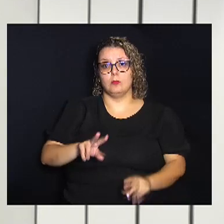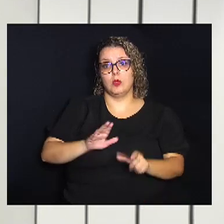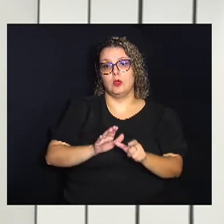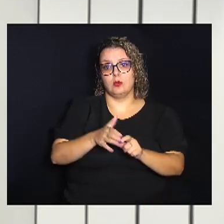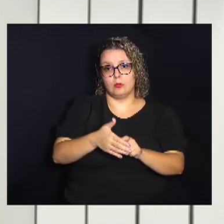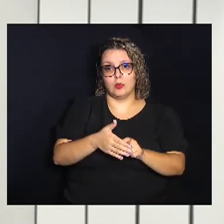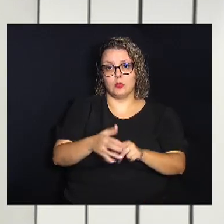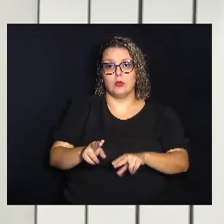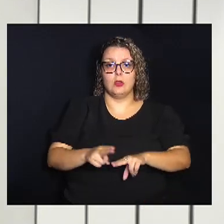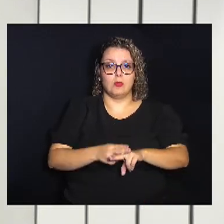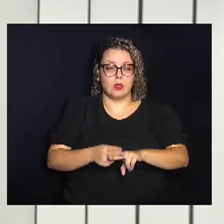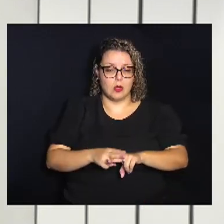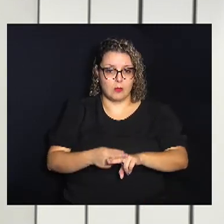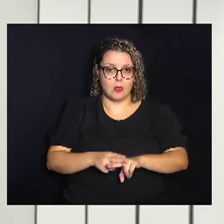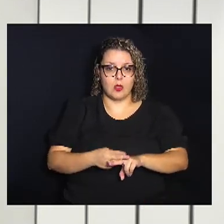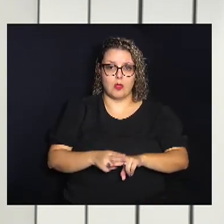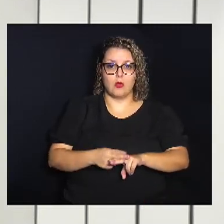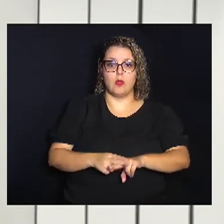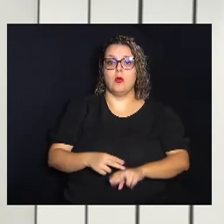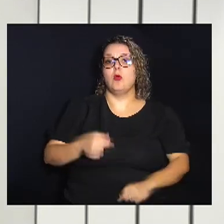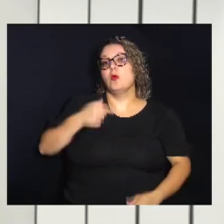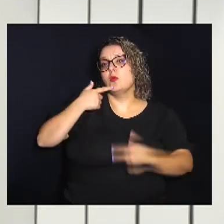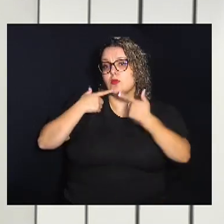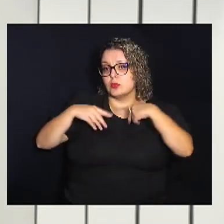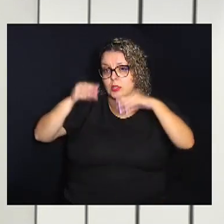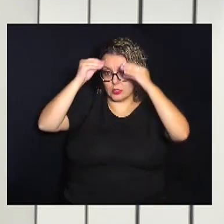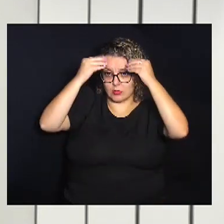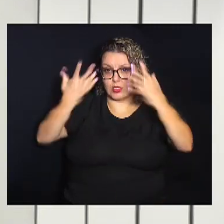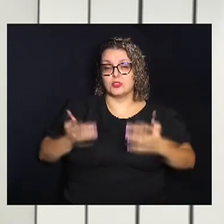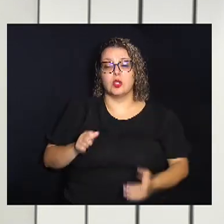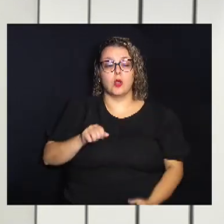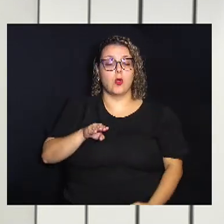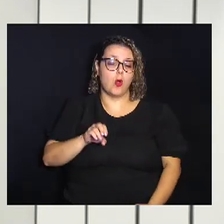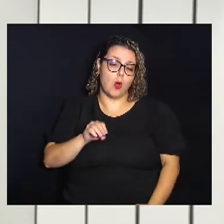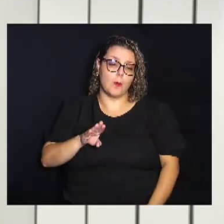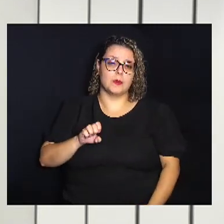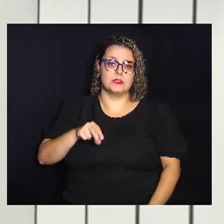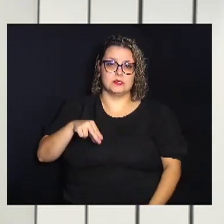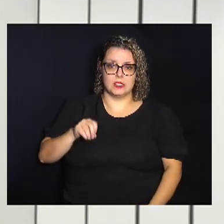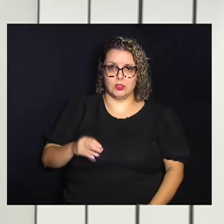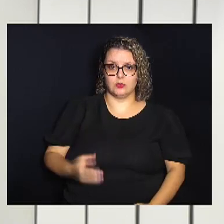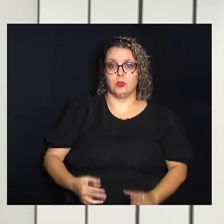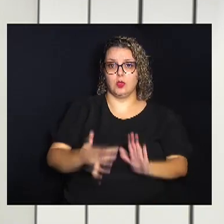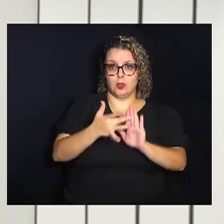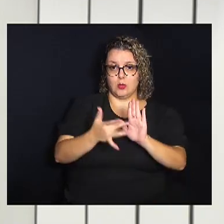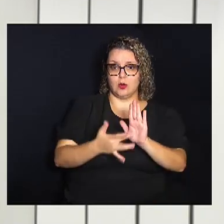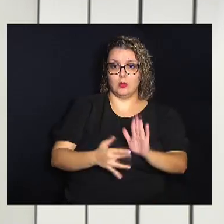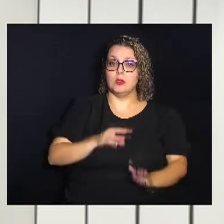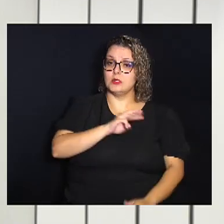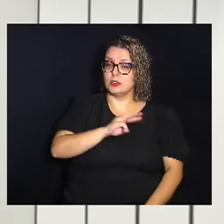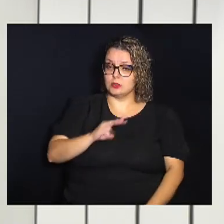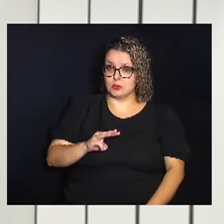expressão pornográfica ou linguajar obsceno. A pauta completa está lá no site